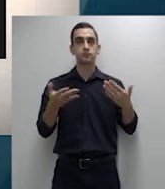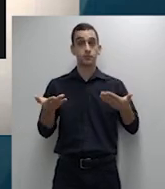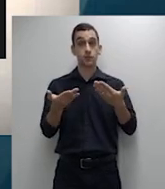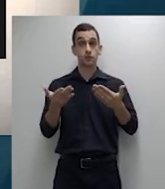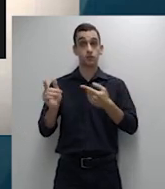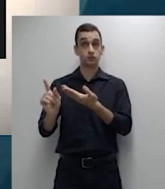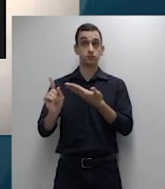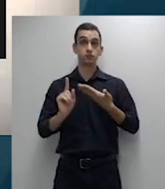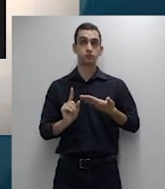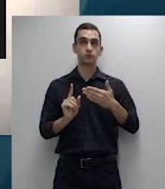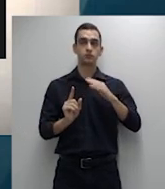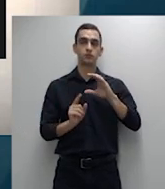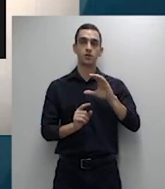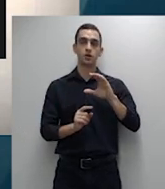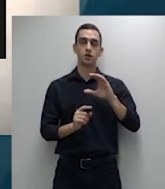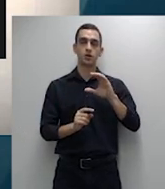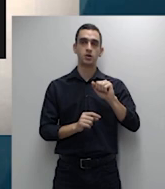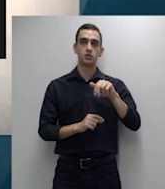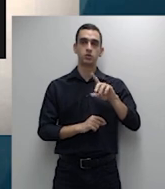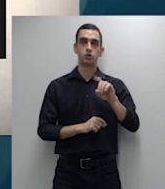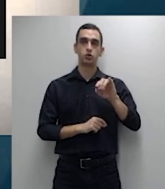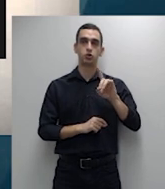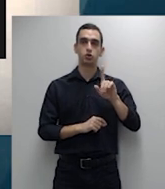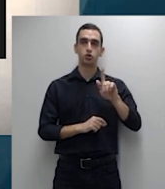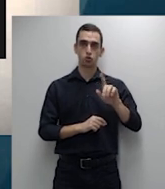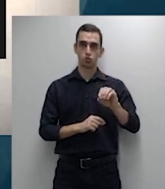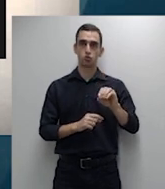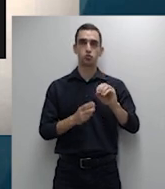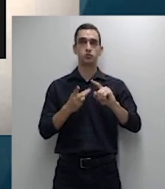sala Dr Cândido e do Felipe